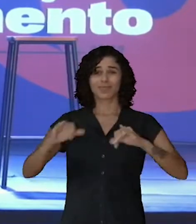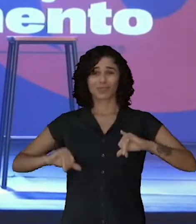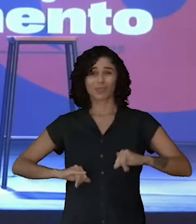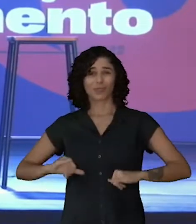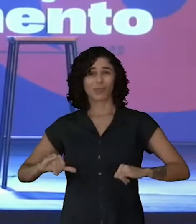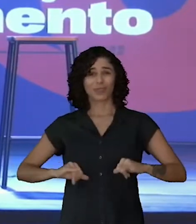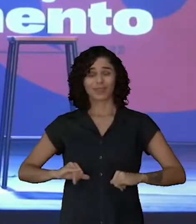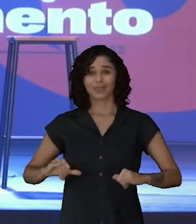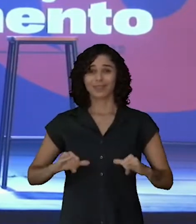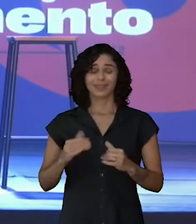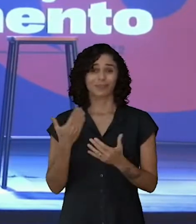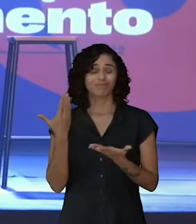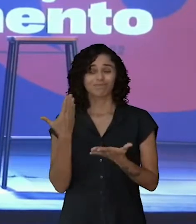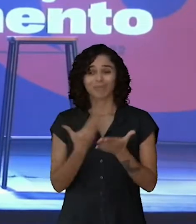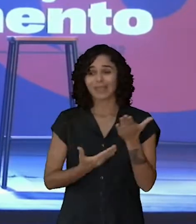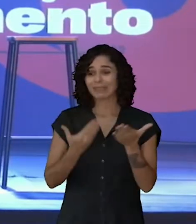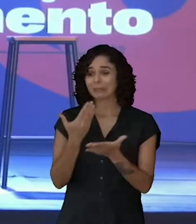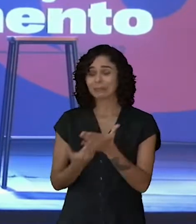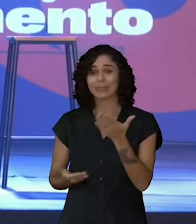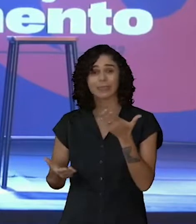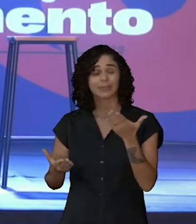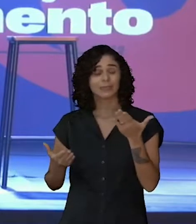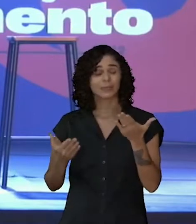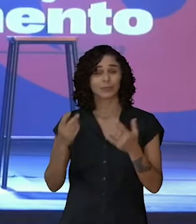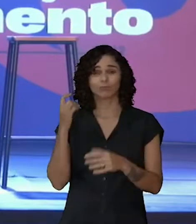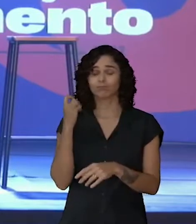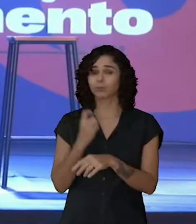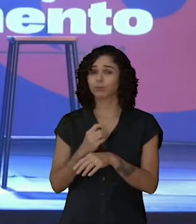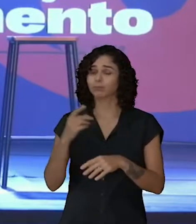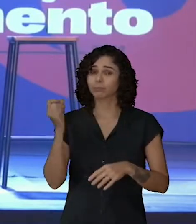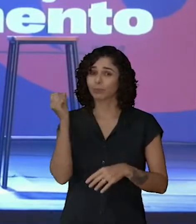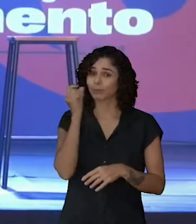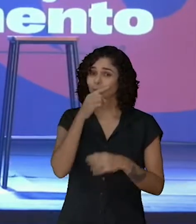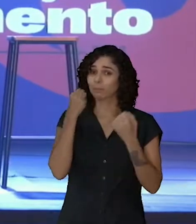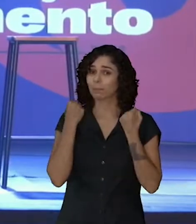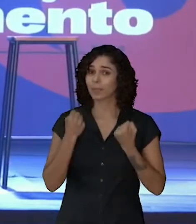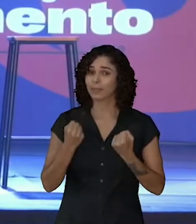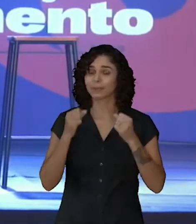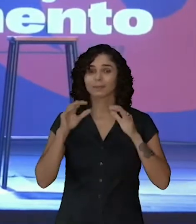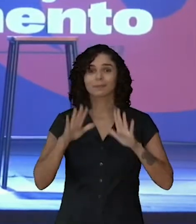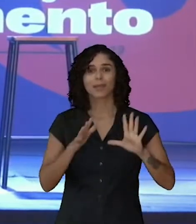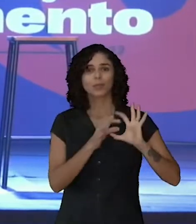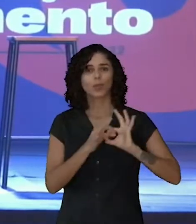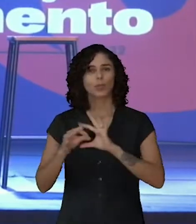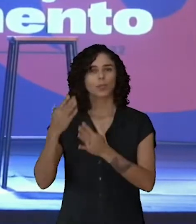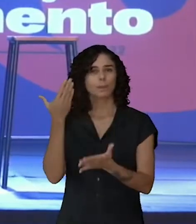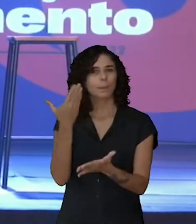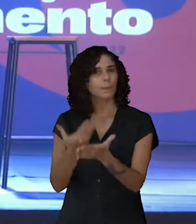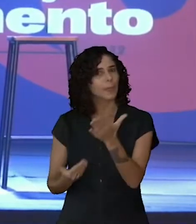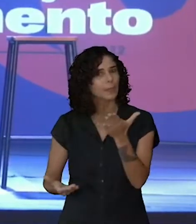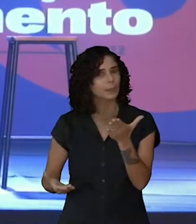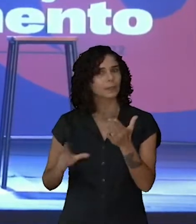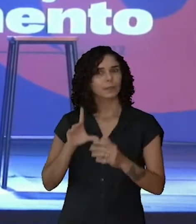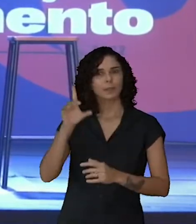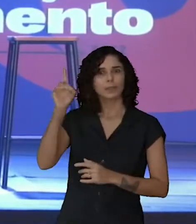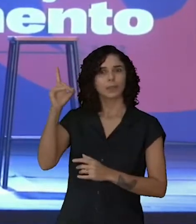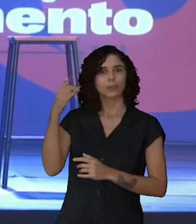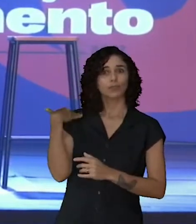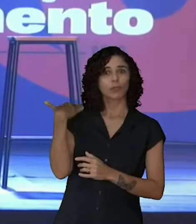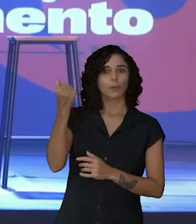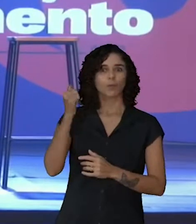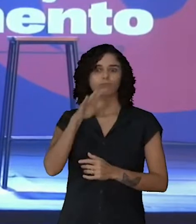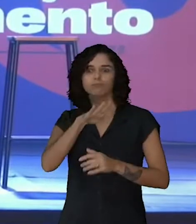duras, mas no contexto das perdas, Deus nos chamou para um novo